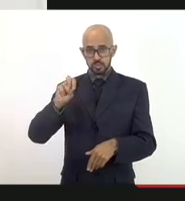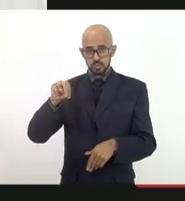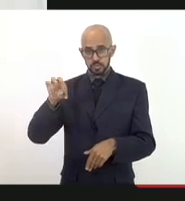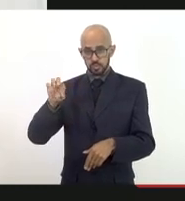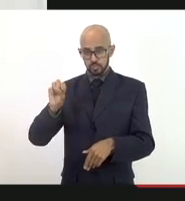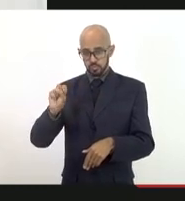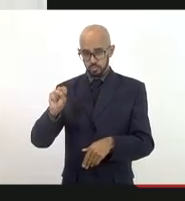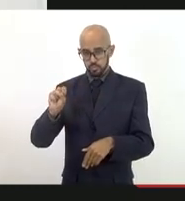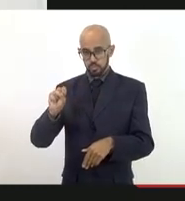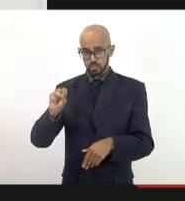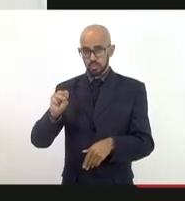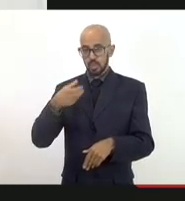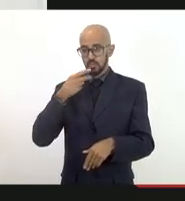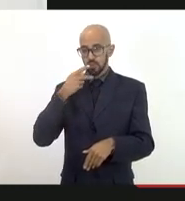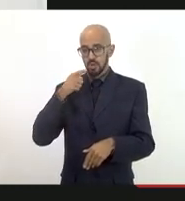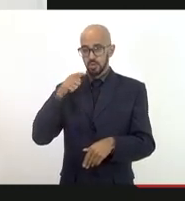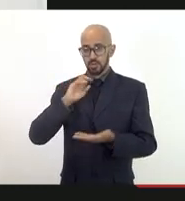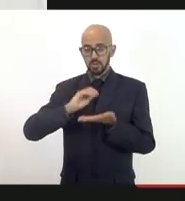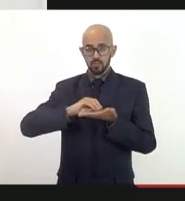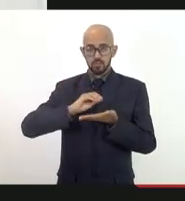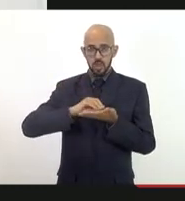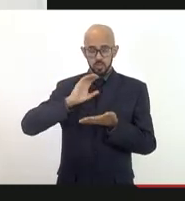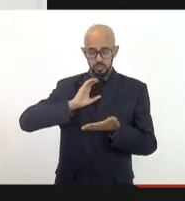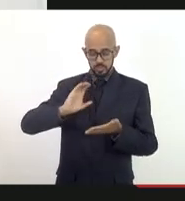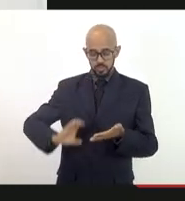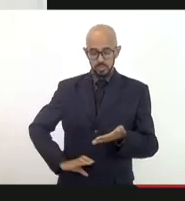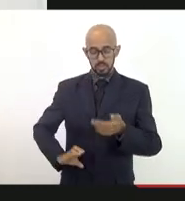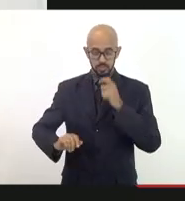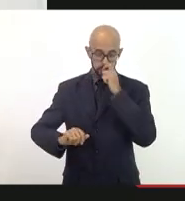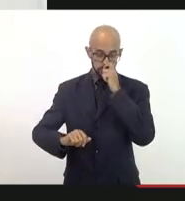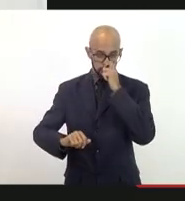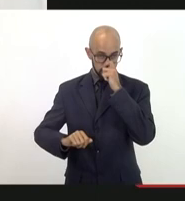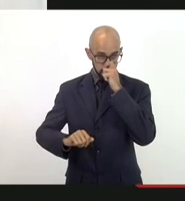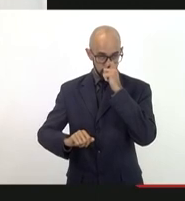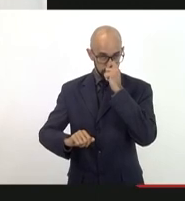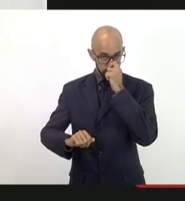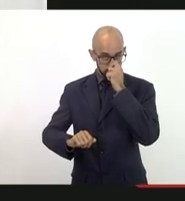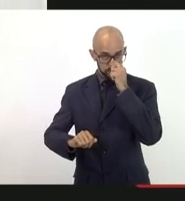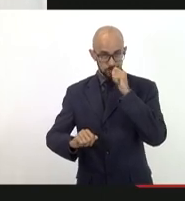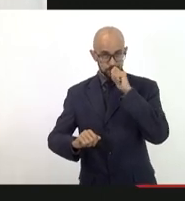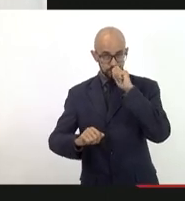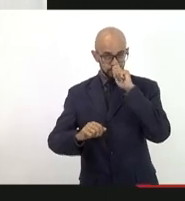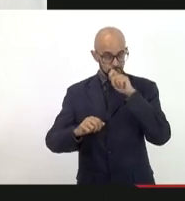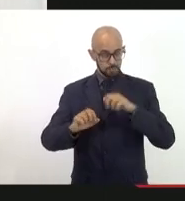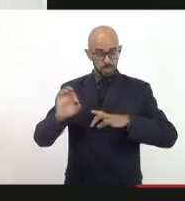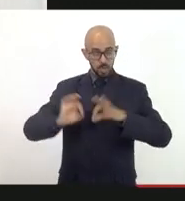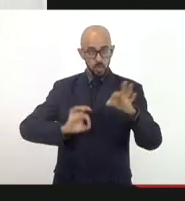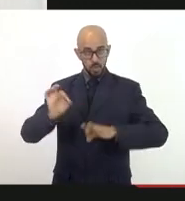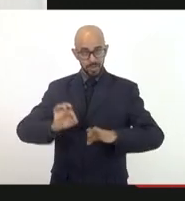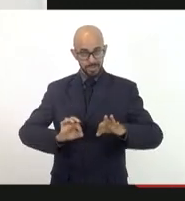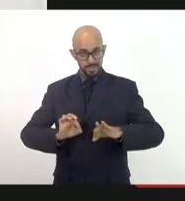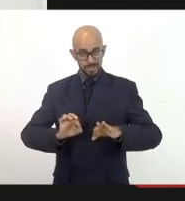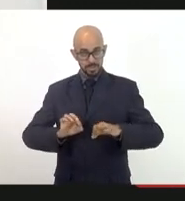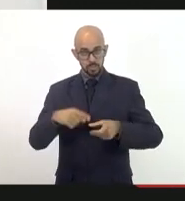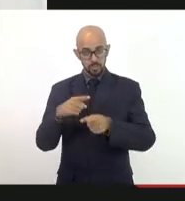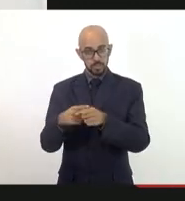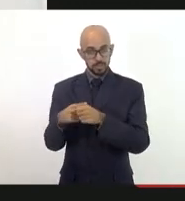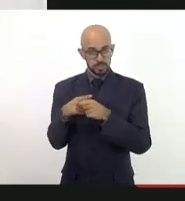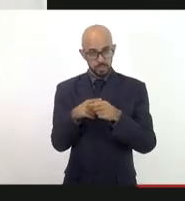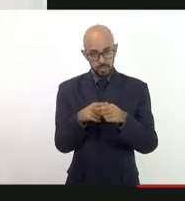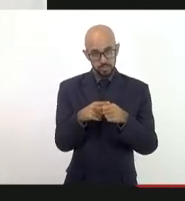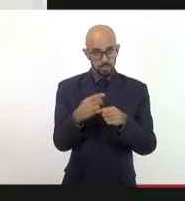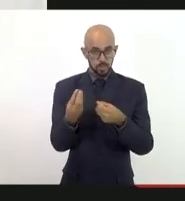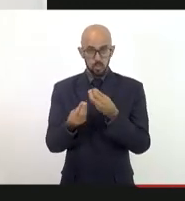obra, a relação entre a ausência de cidadania a depender da organização espacial das cidades, né, como que as cidades se